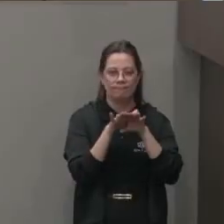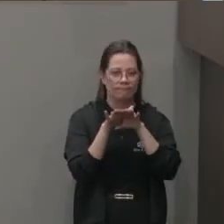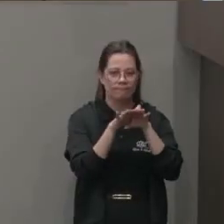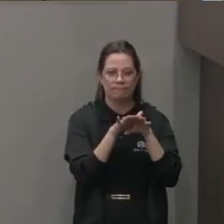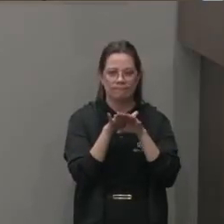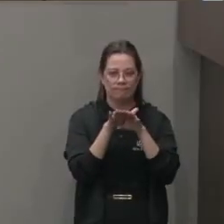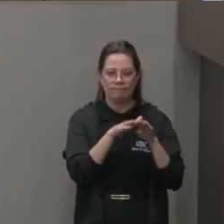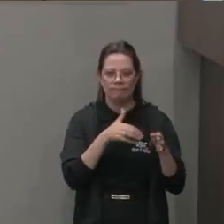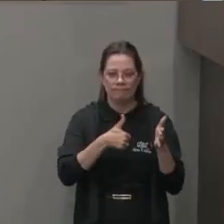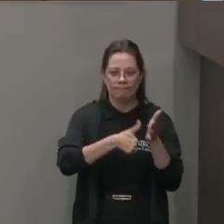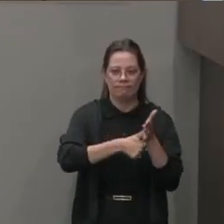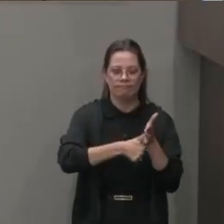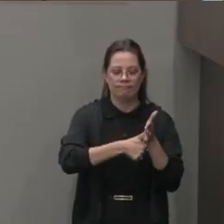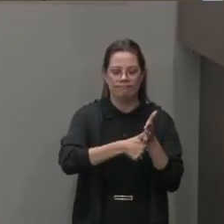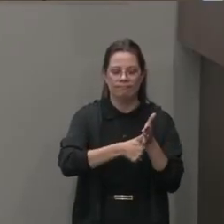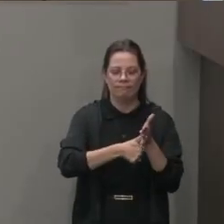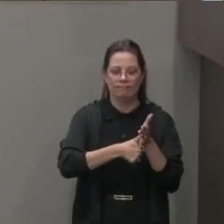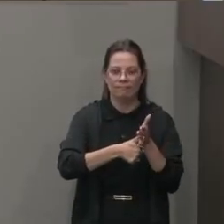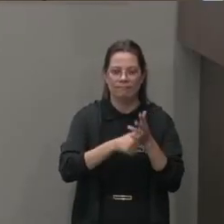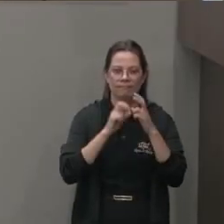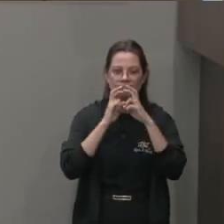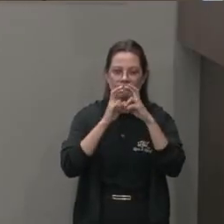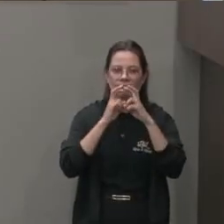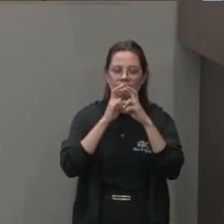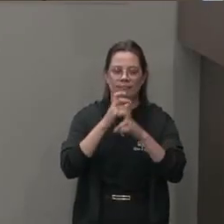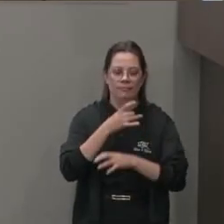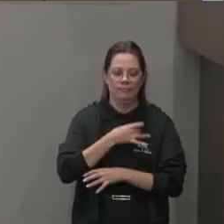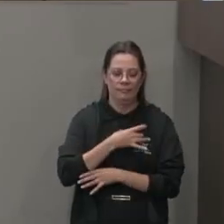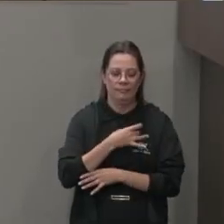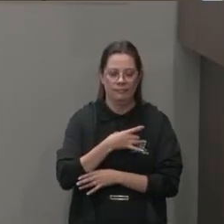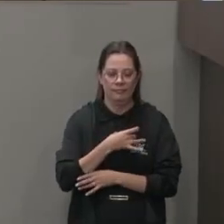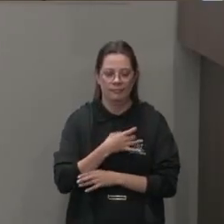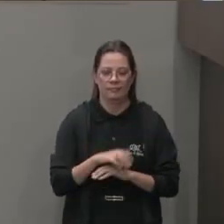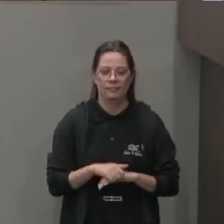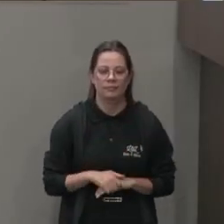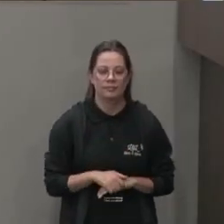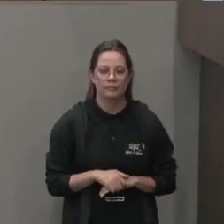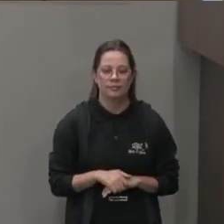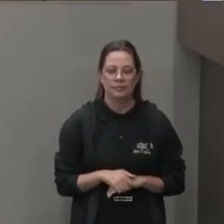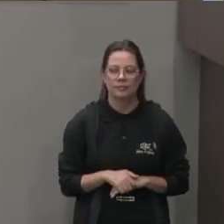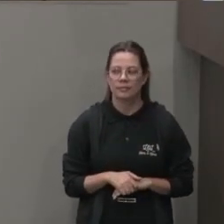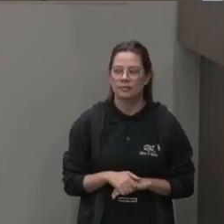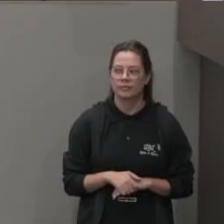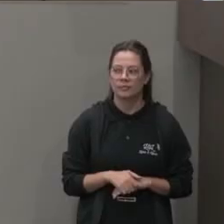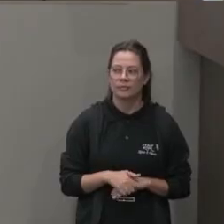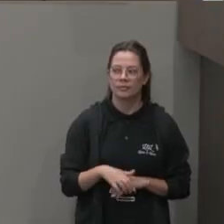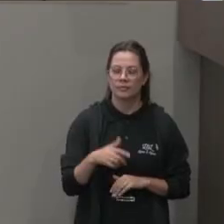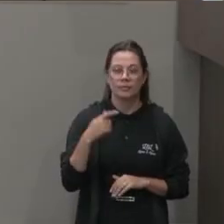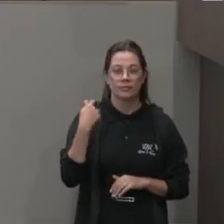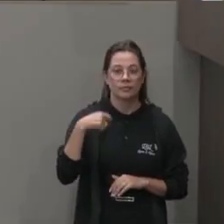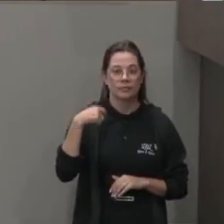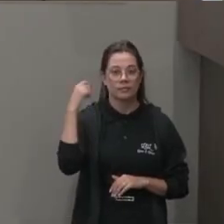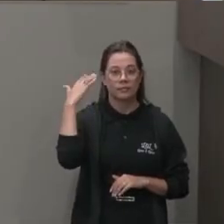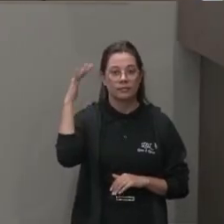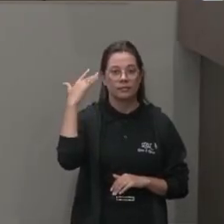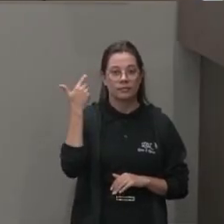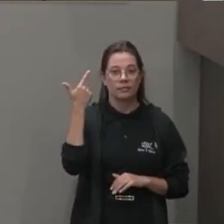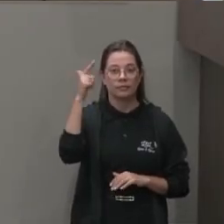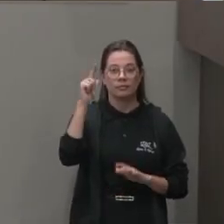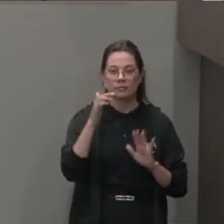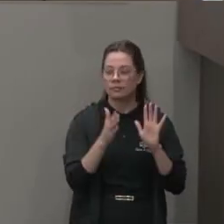botão, né? Então, daqui a pouco vamos ter que pensar uma outra proposta aí, vereador Luizinho.